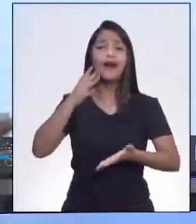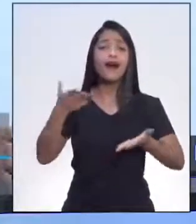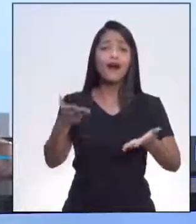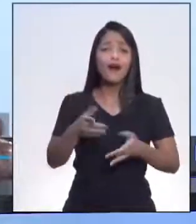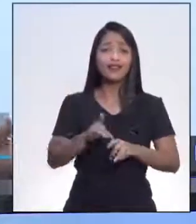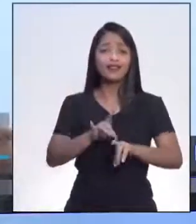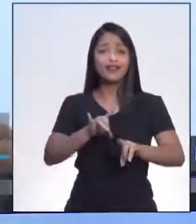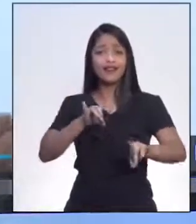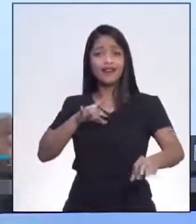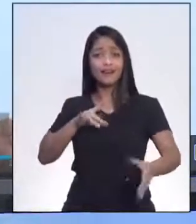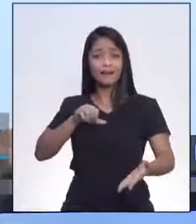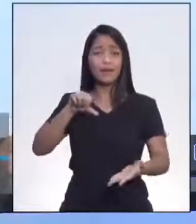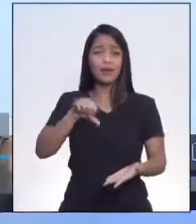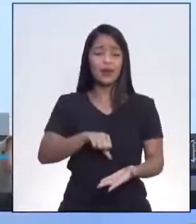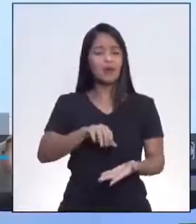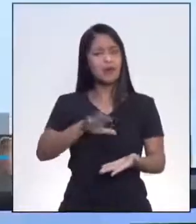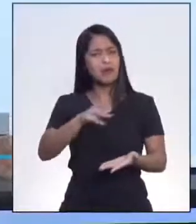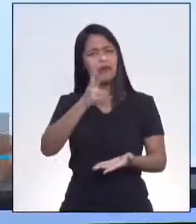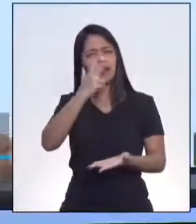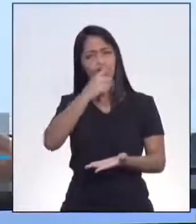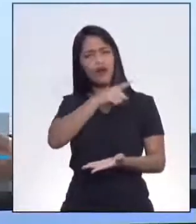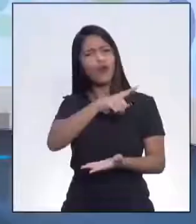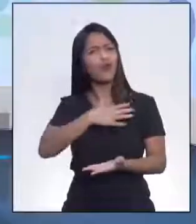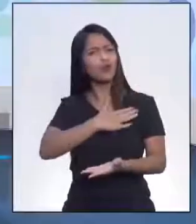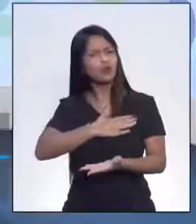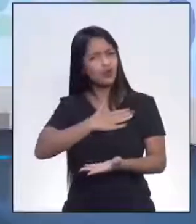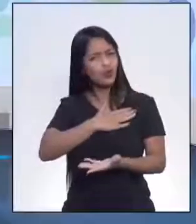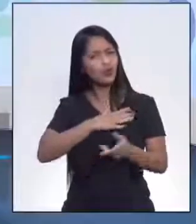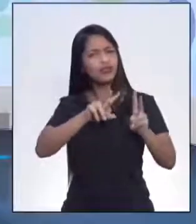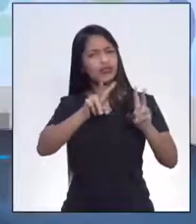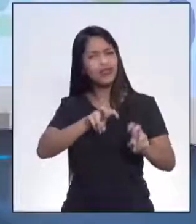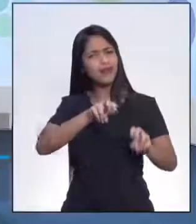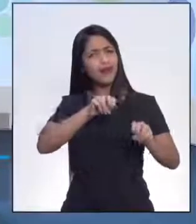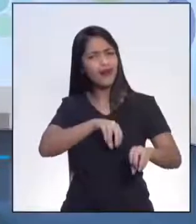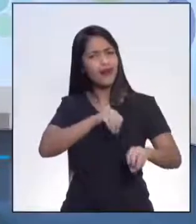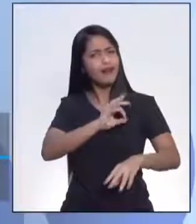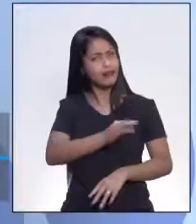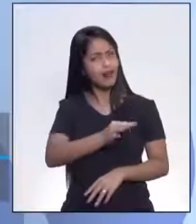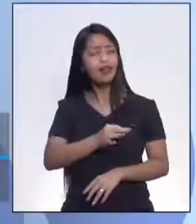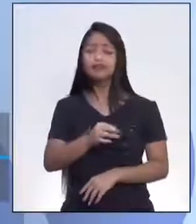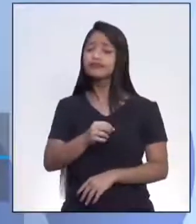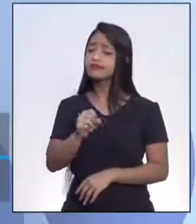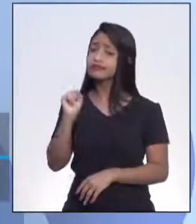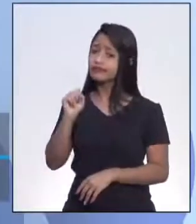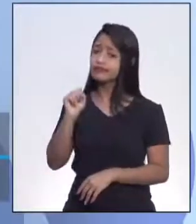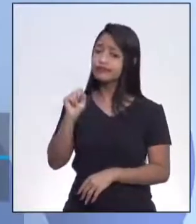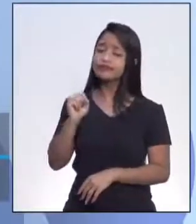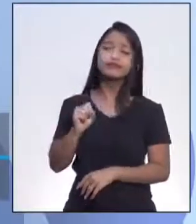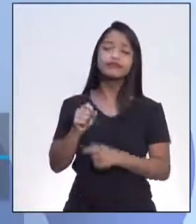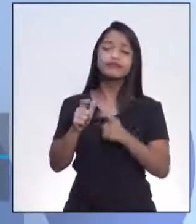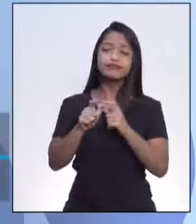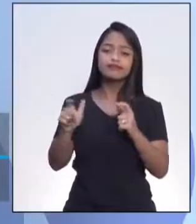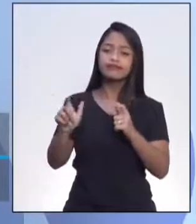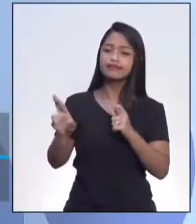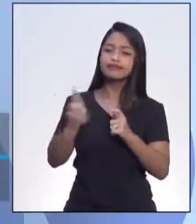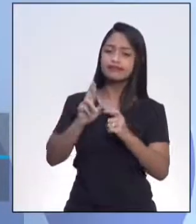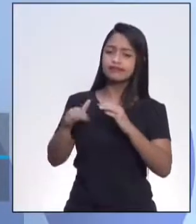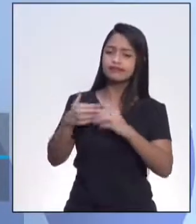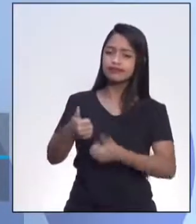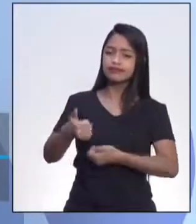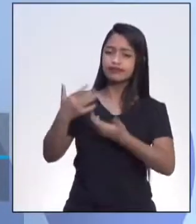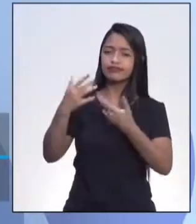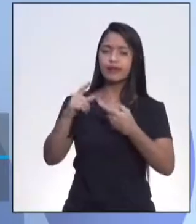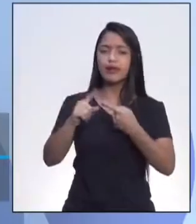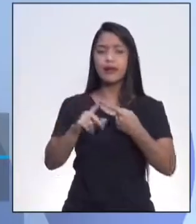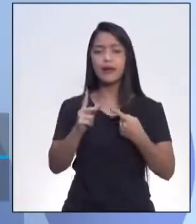apoio. Mas parece que o pessoal gostou dos Linking Words, não é, Sim. Ed? O pessoal começou, todo mundo está respondendo aqui. O Pedro Henrique